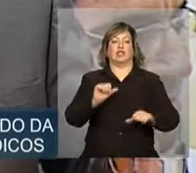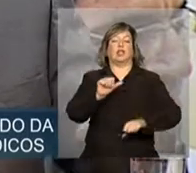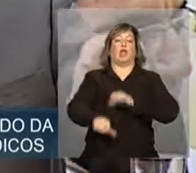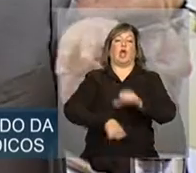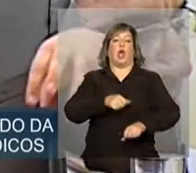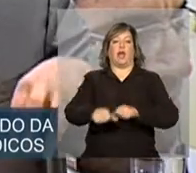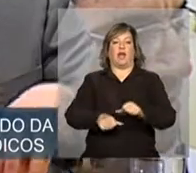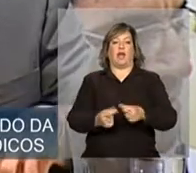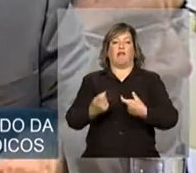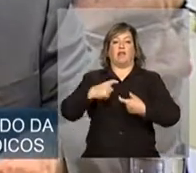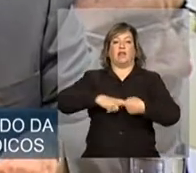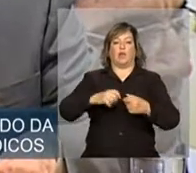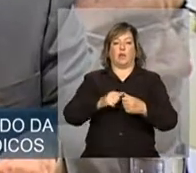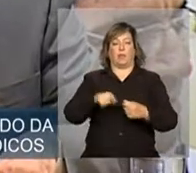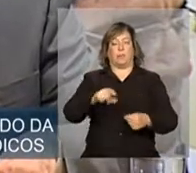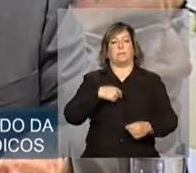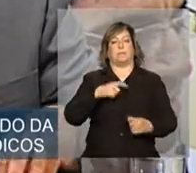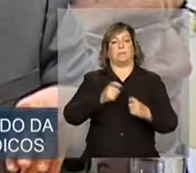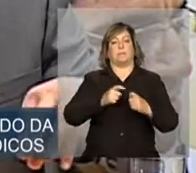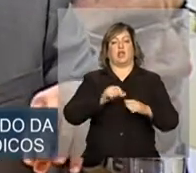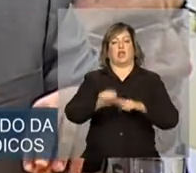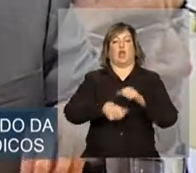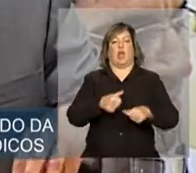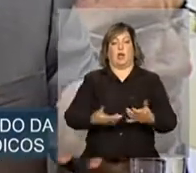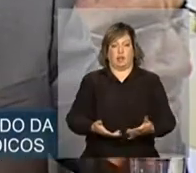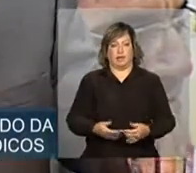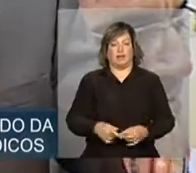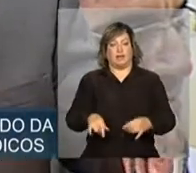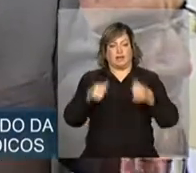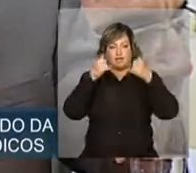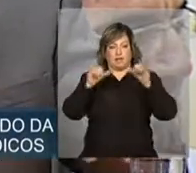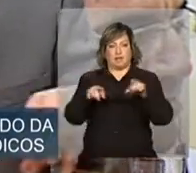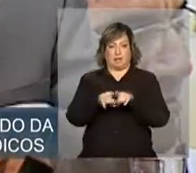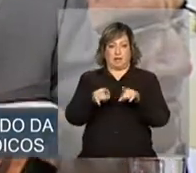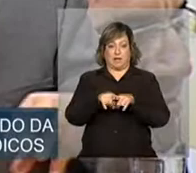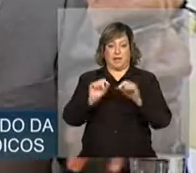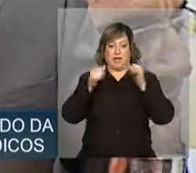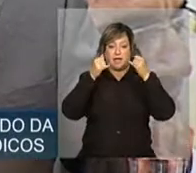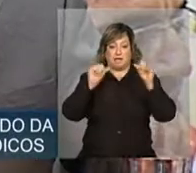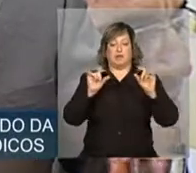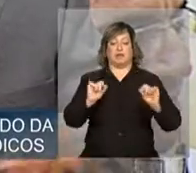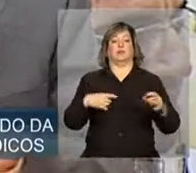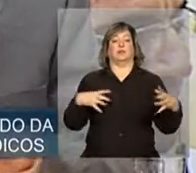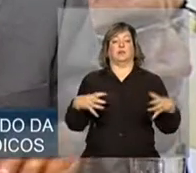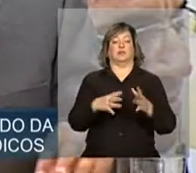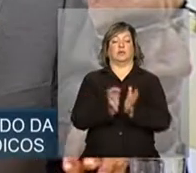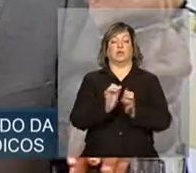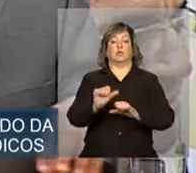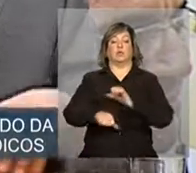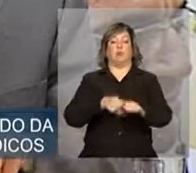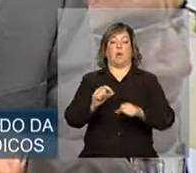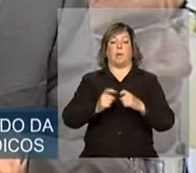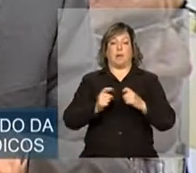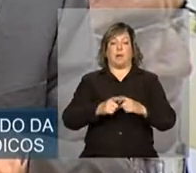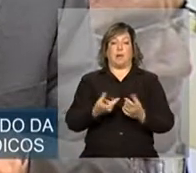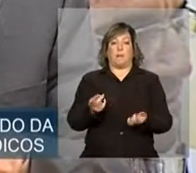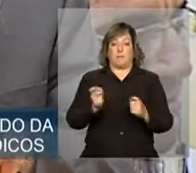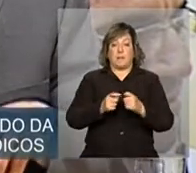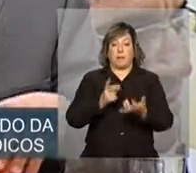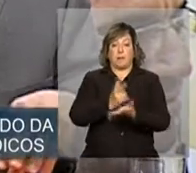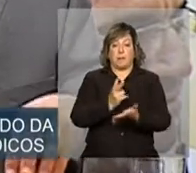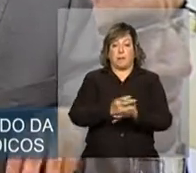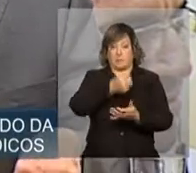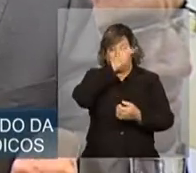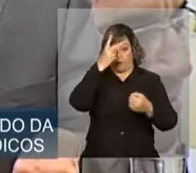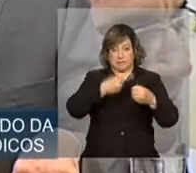vínculos isso e o filtro que nós fizemos no que nesse que evitou também a troca de vínculos troca de médicos médicos no mesmo